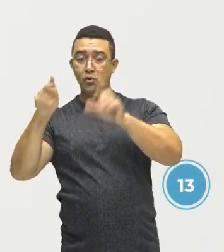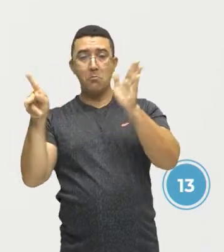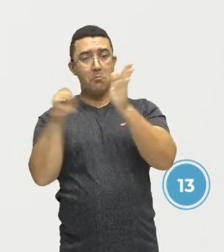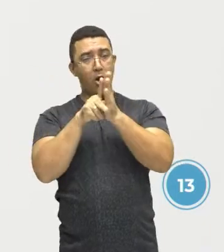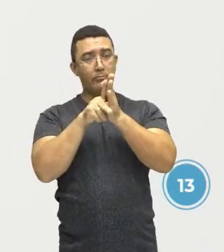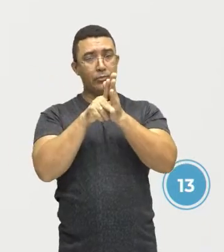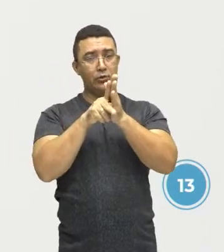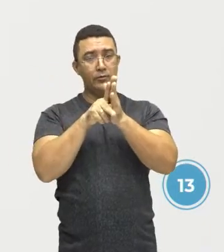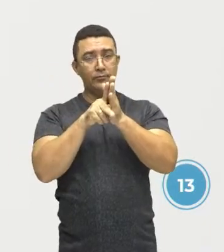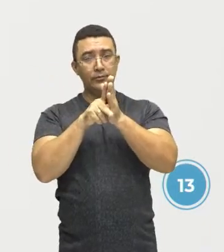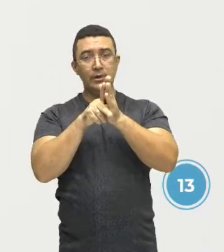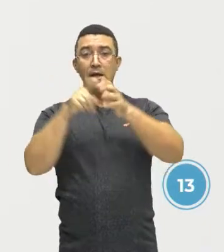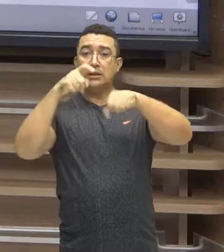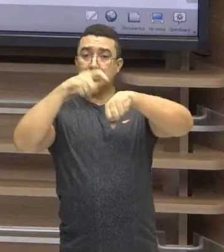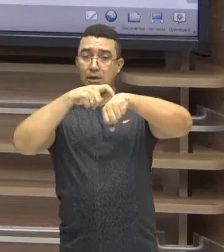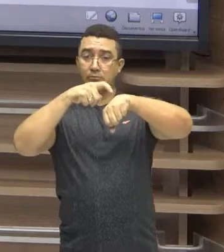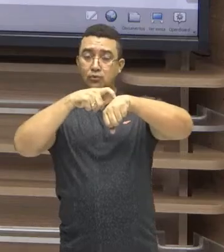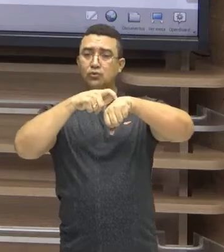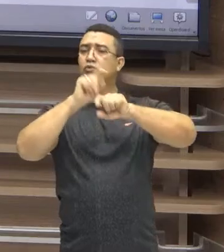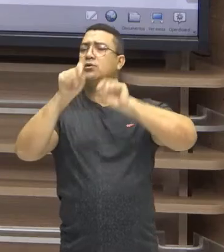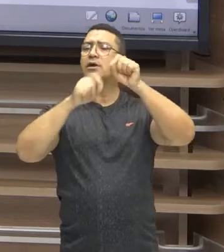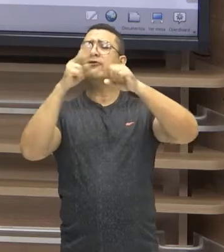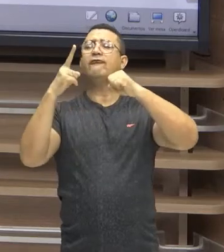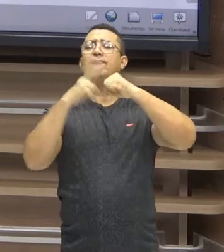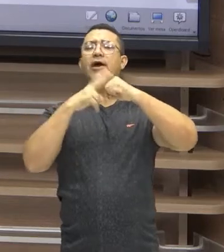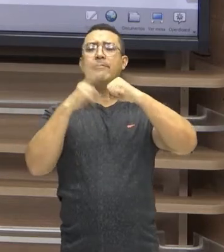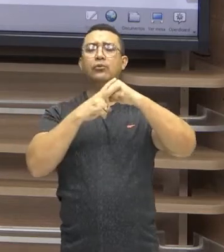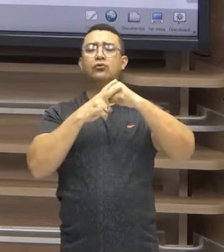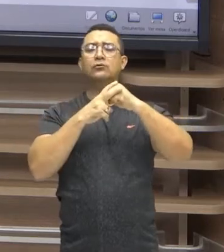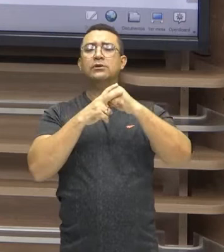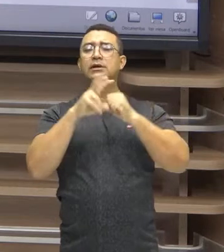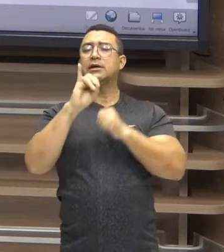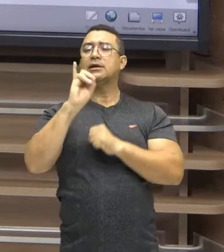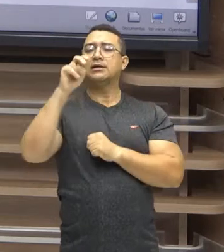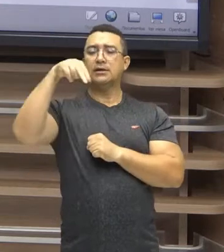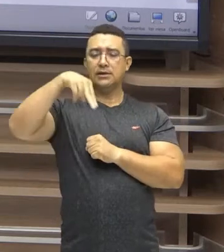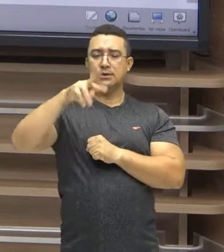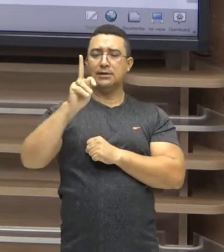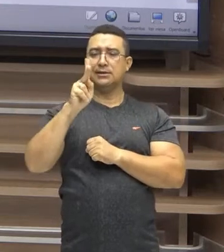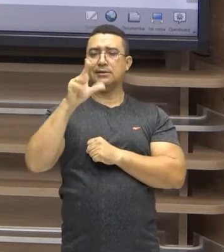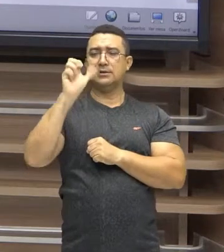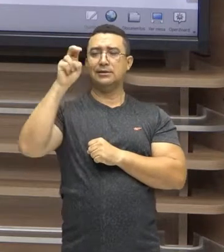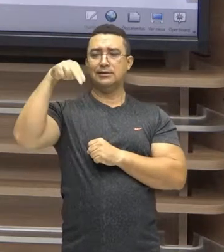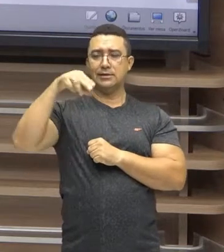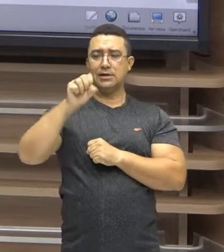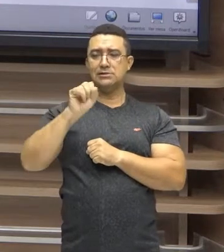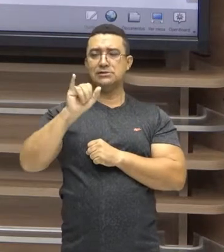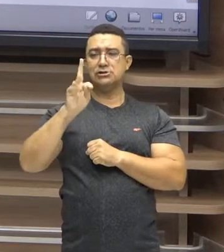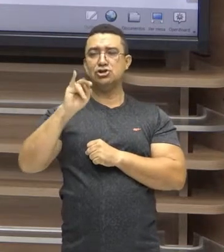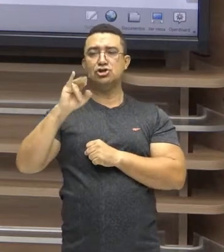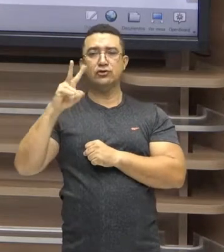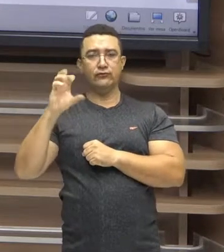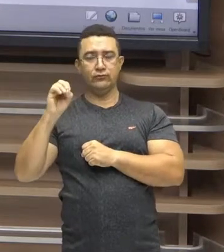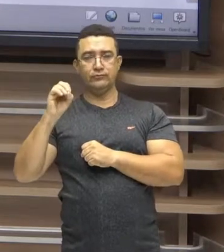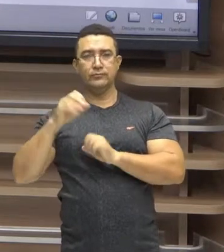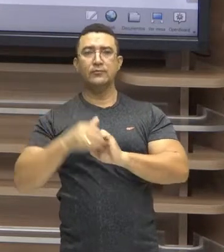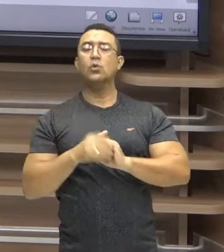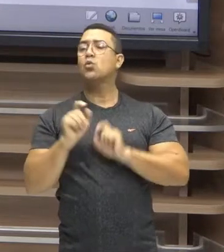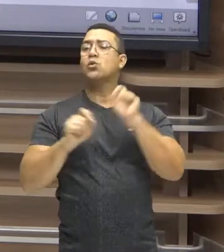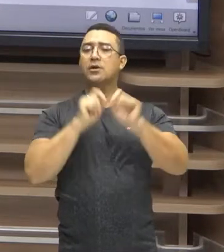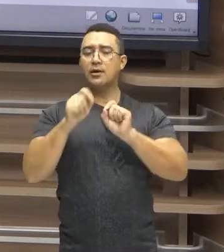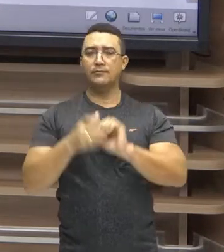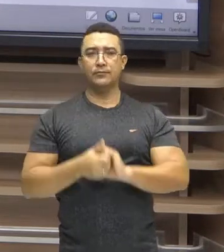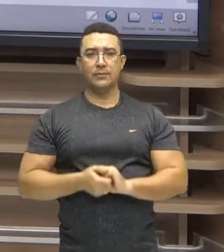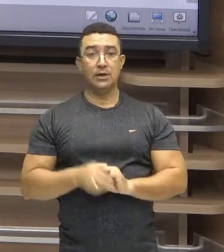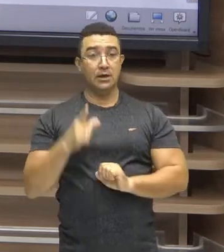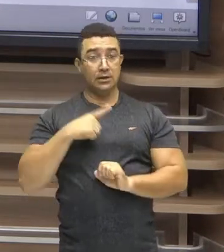verbo intransitivo? O que é um verbo intransitivo? Eu não lembro o que é um verbo intransitivo. Verbo intransitivo. Temos